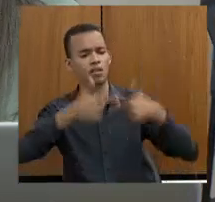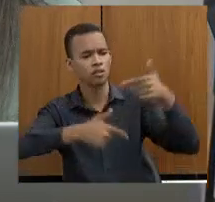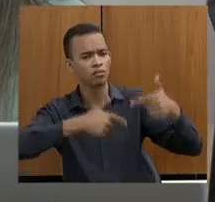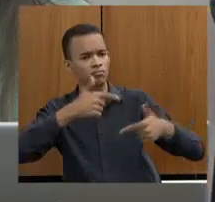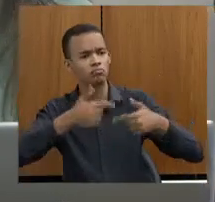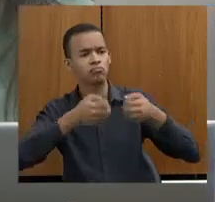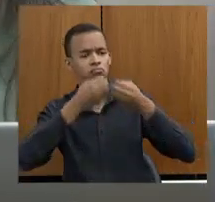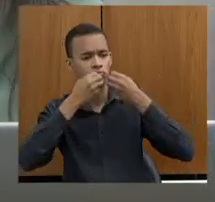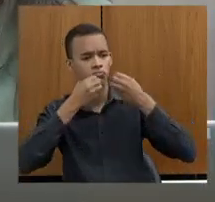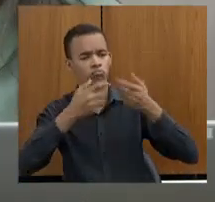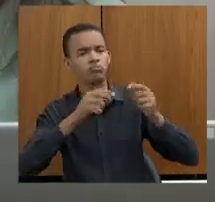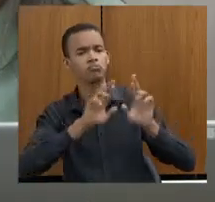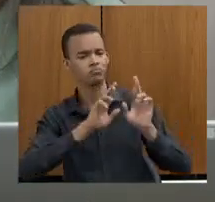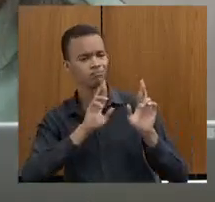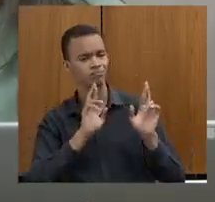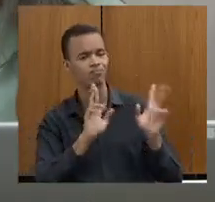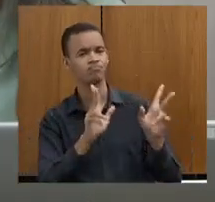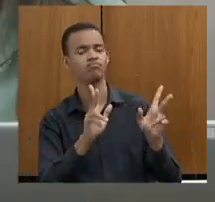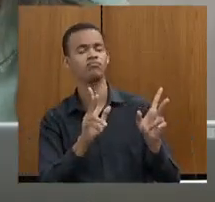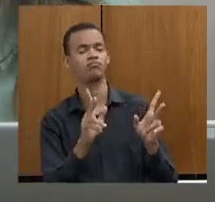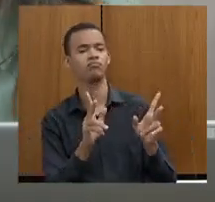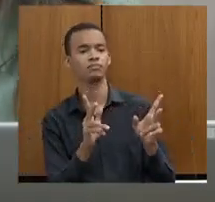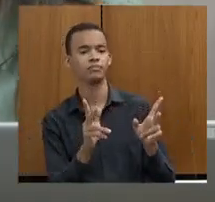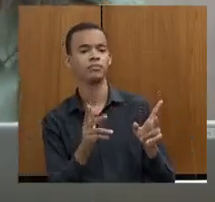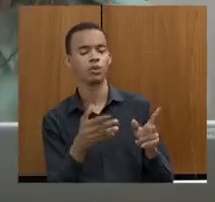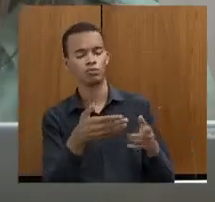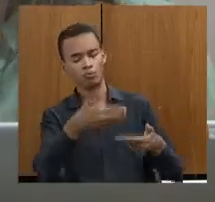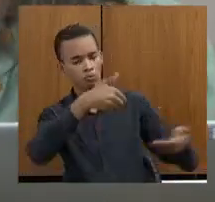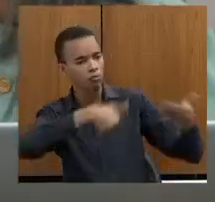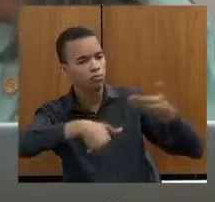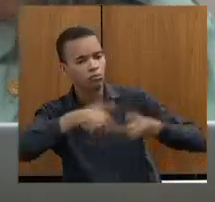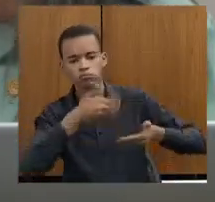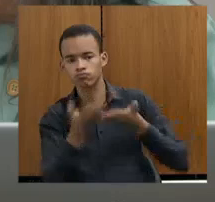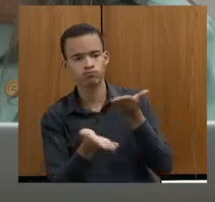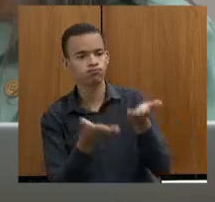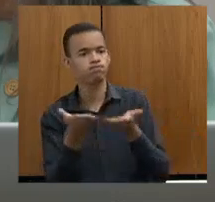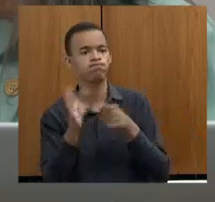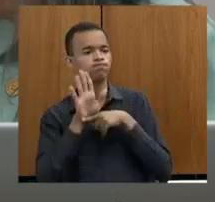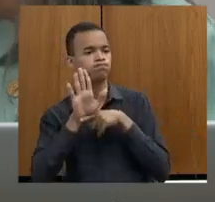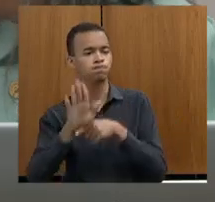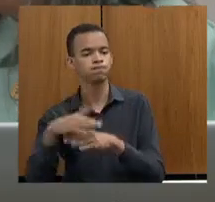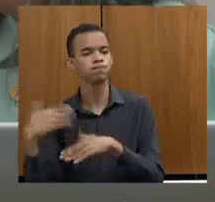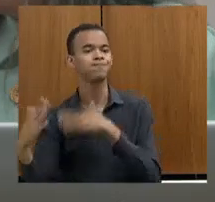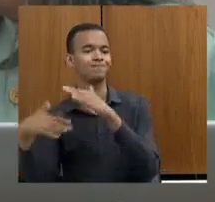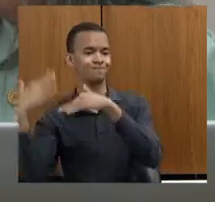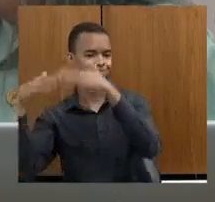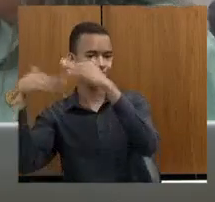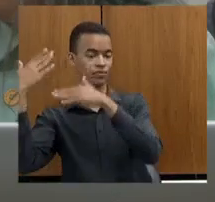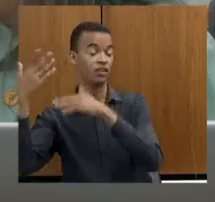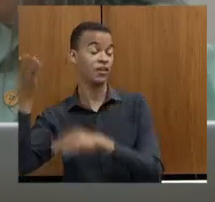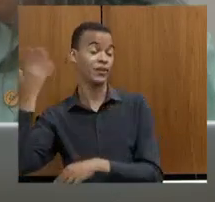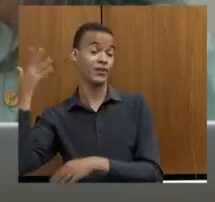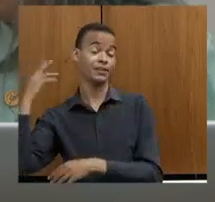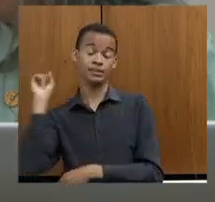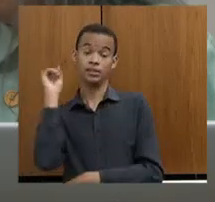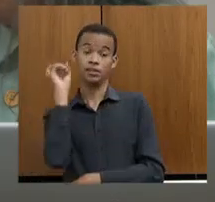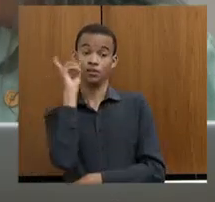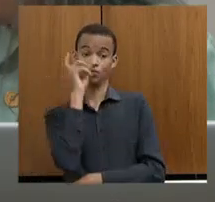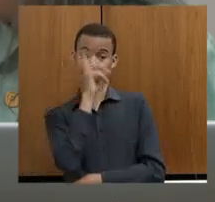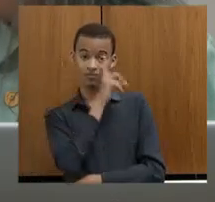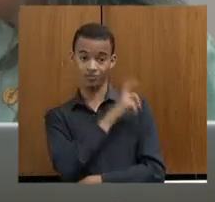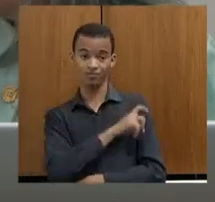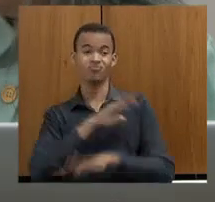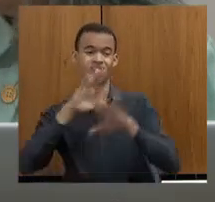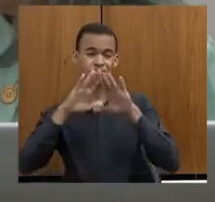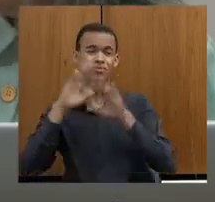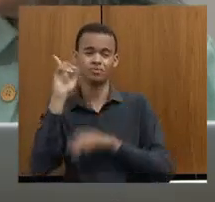feita a forma como fomos tratados para que isso evoluísse de períodos tão difíceis que enfrentamos aqui